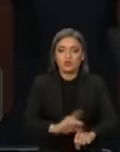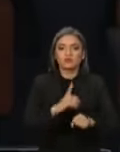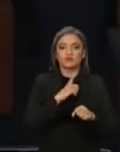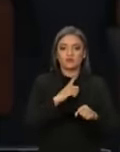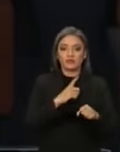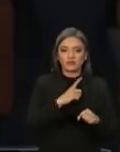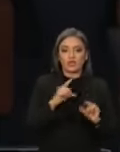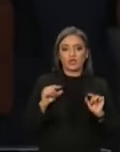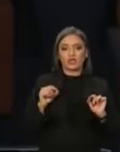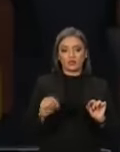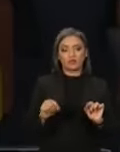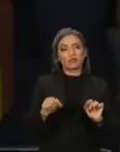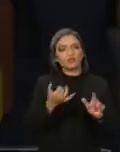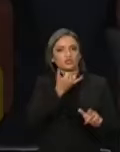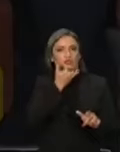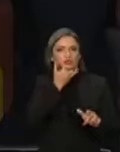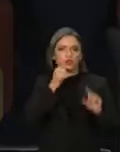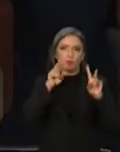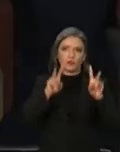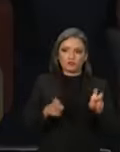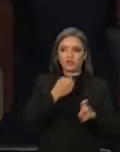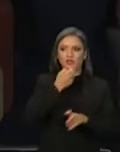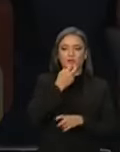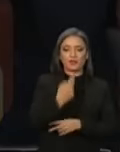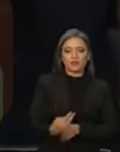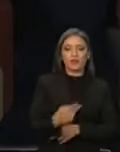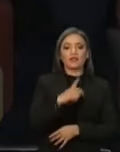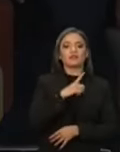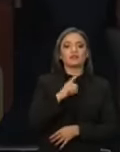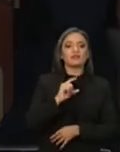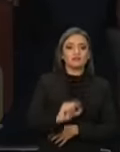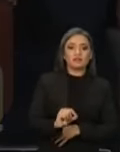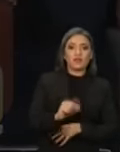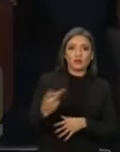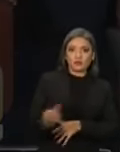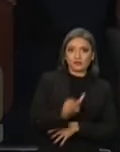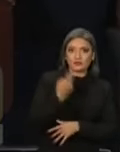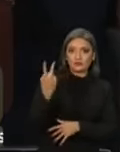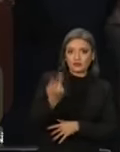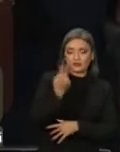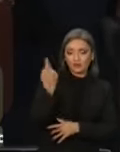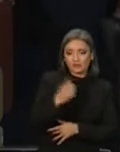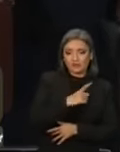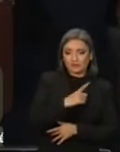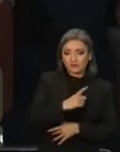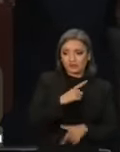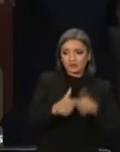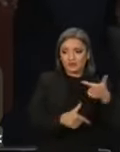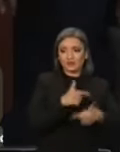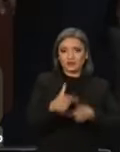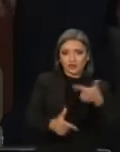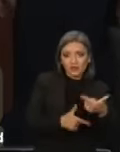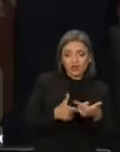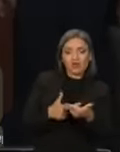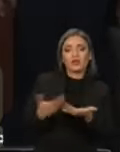como ele colocou no voto, sem transgredir esses valores condicionantes da atividade de persecução